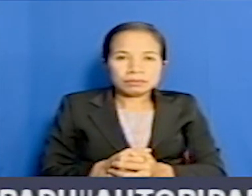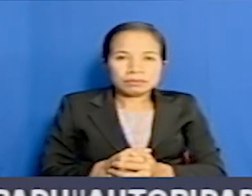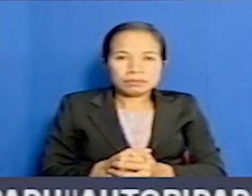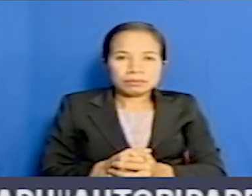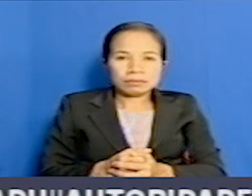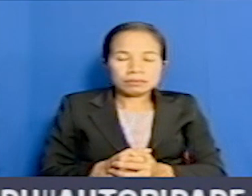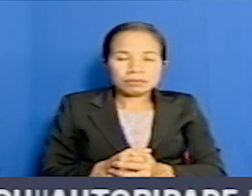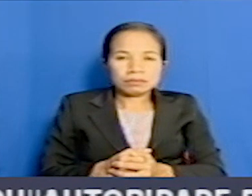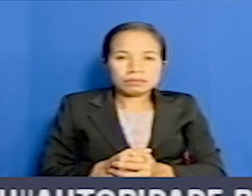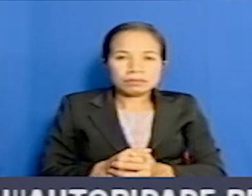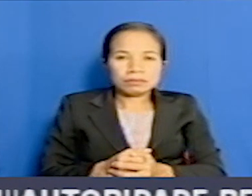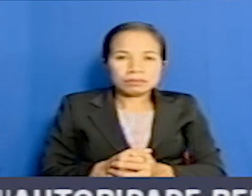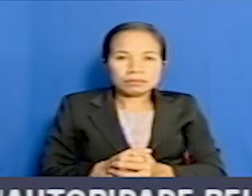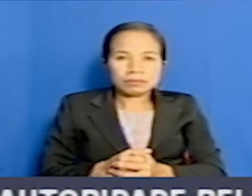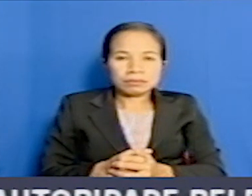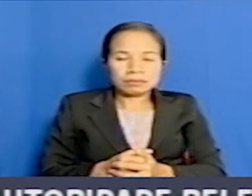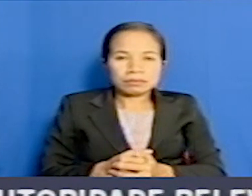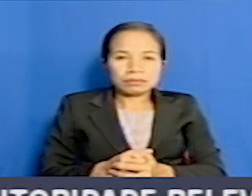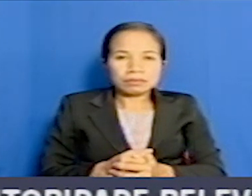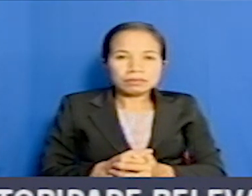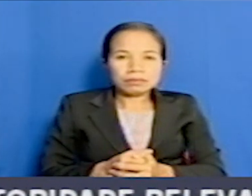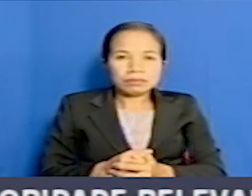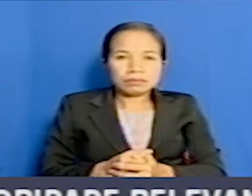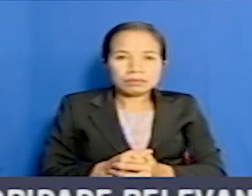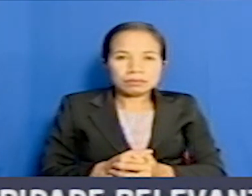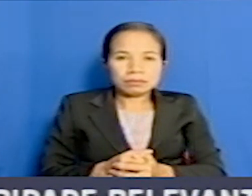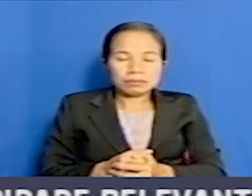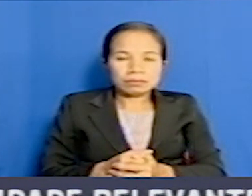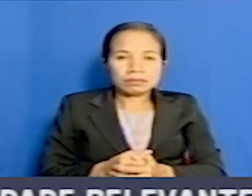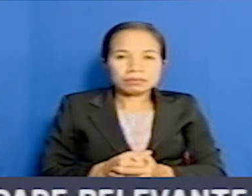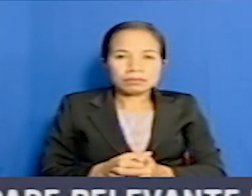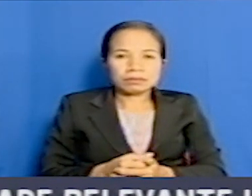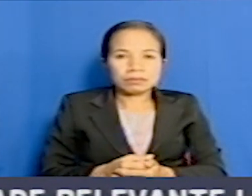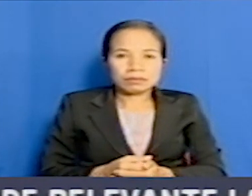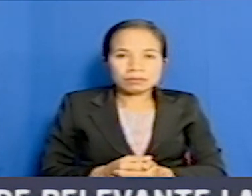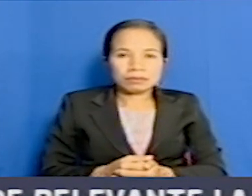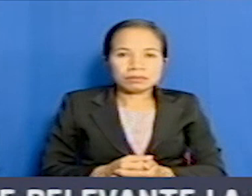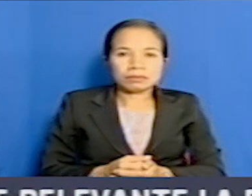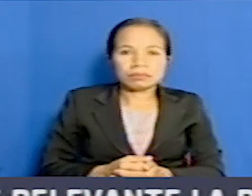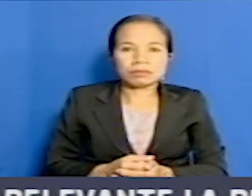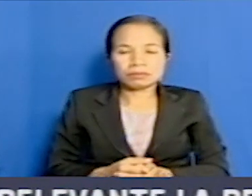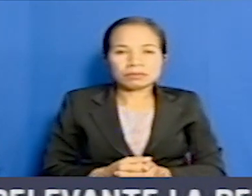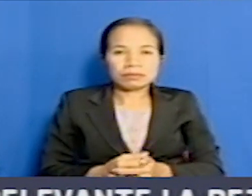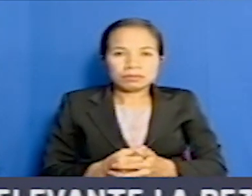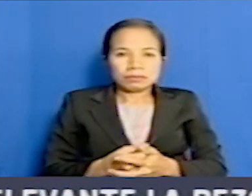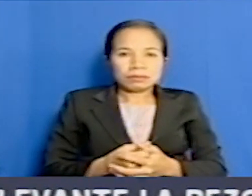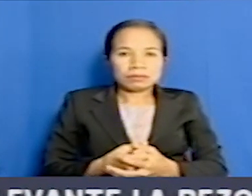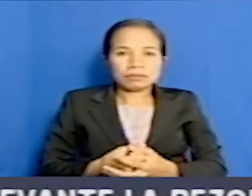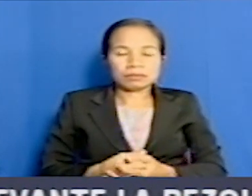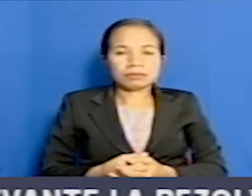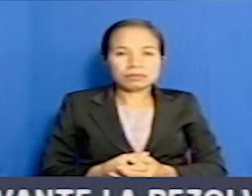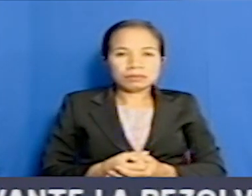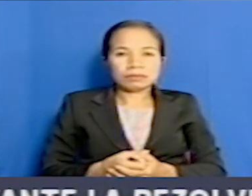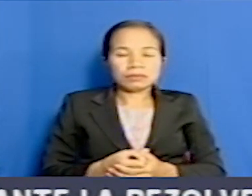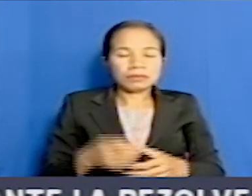com os nossos parceiros de desenvolvimento, nacionais e internacionais. um documento que